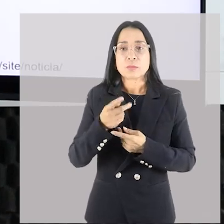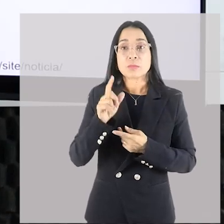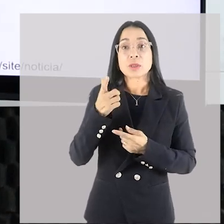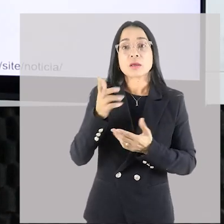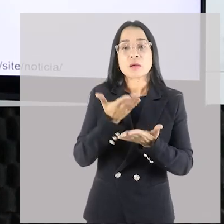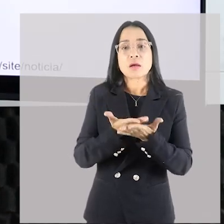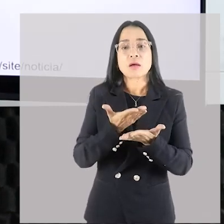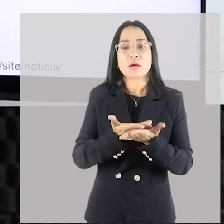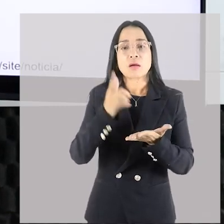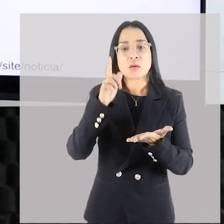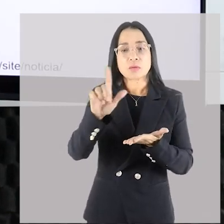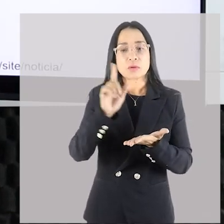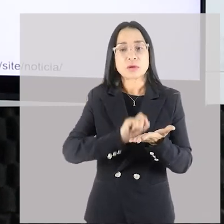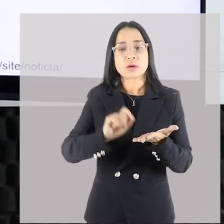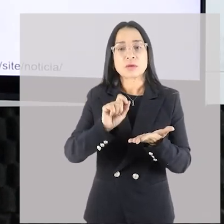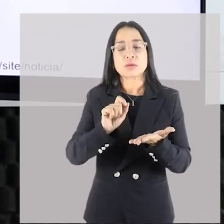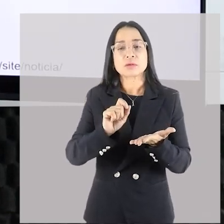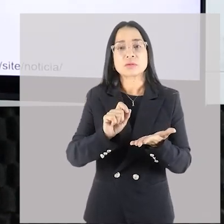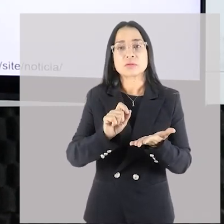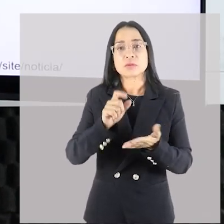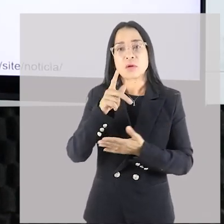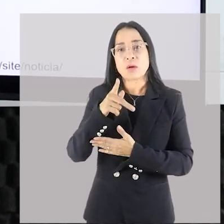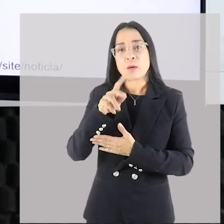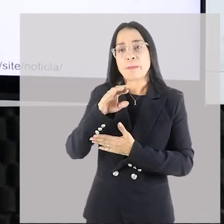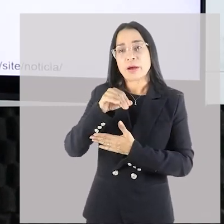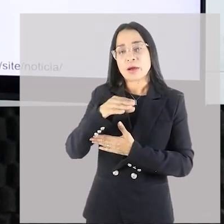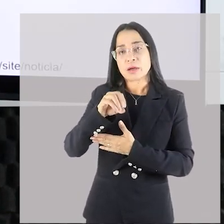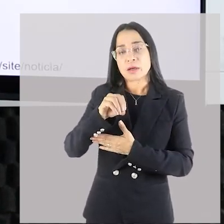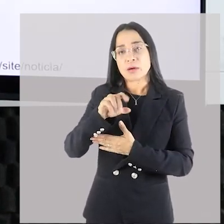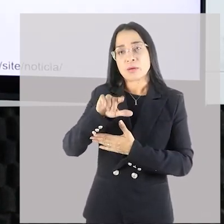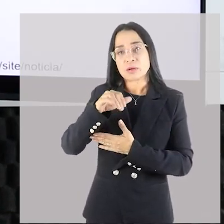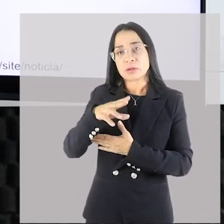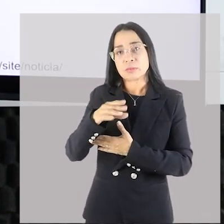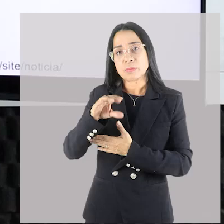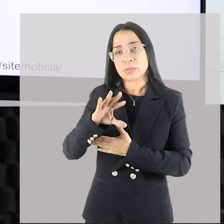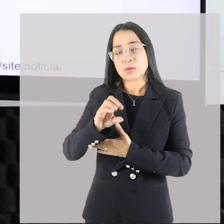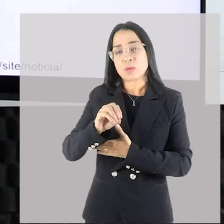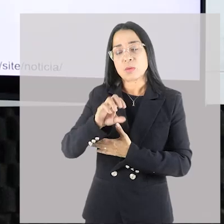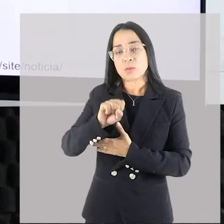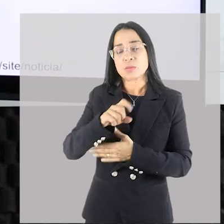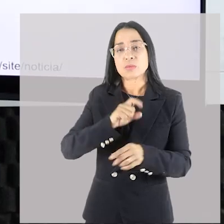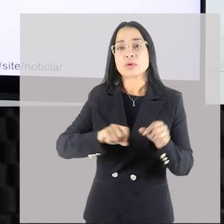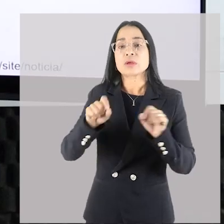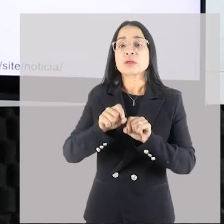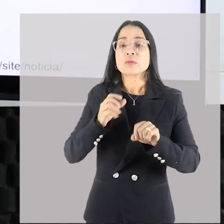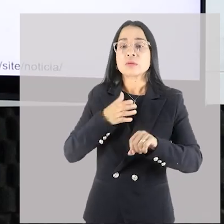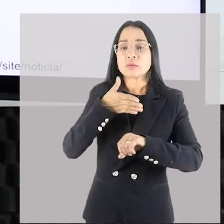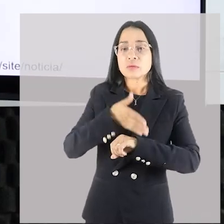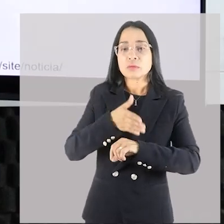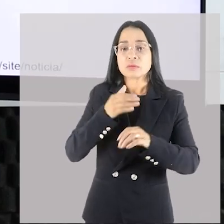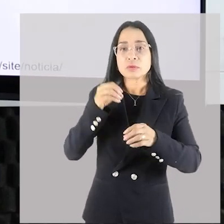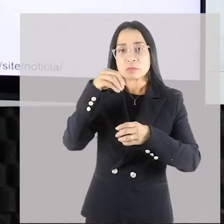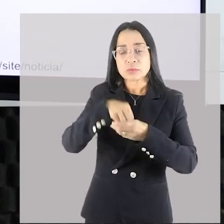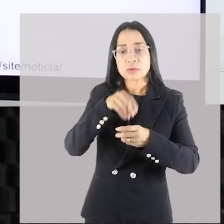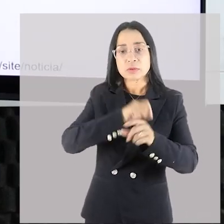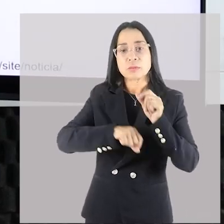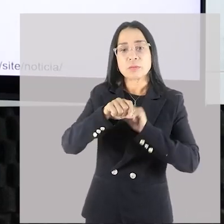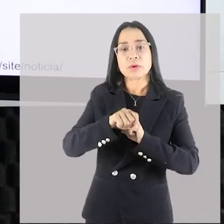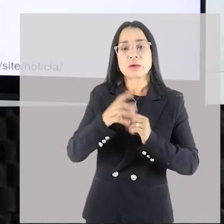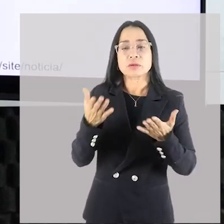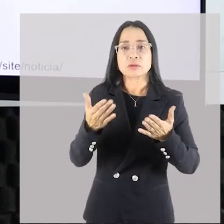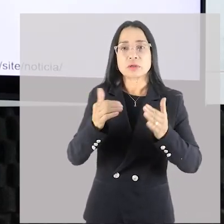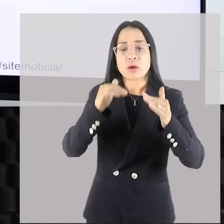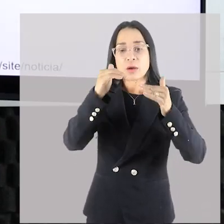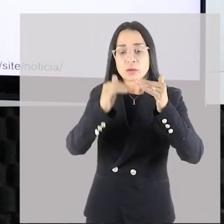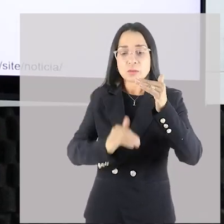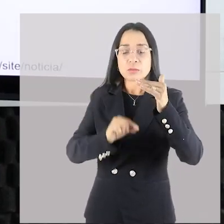aula, são os Jogos Paralímpicos, que também fazem parte dos Jogos Olímpicos, uma